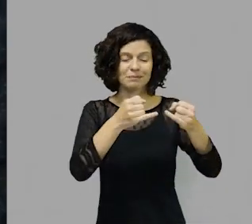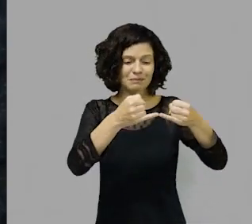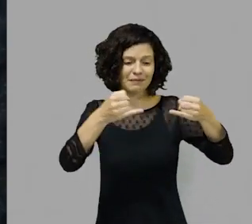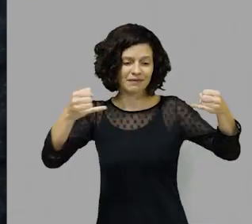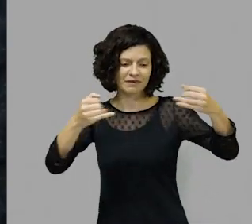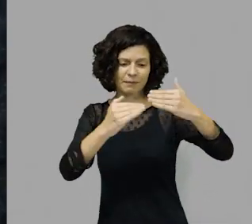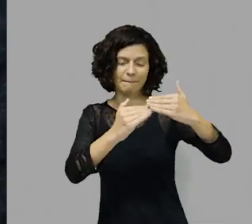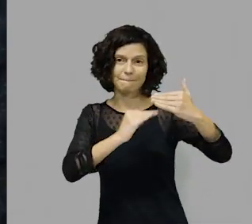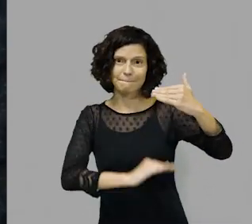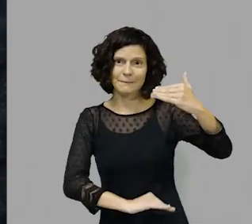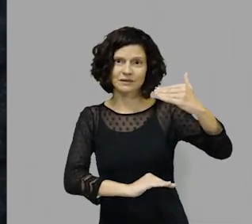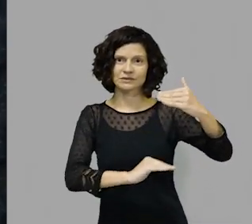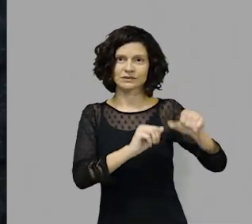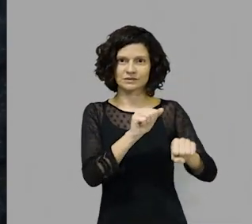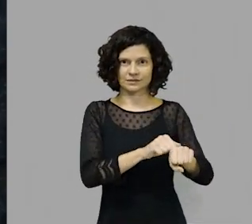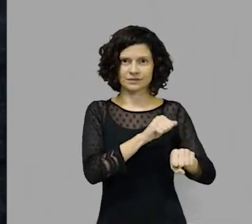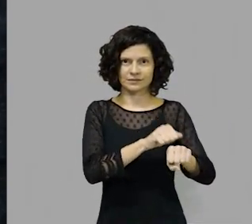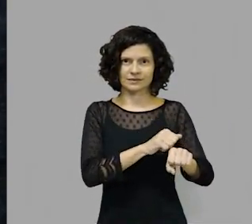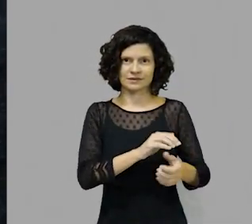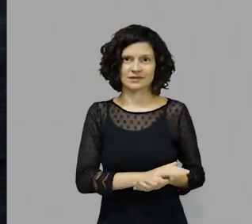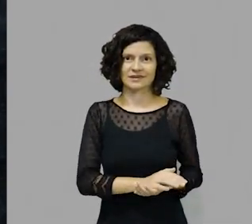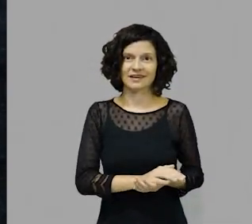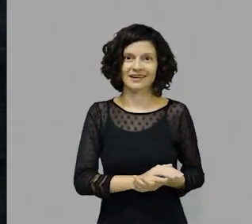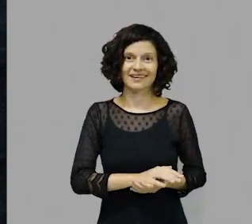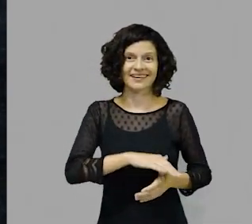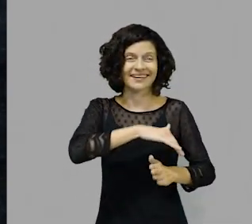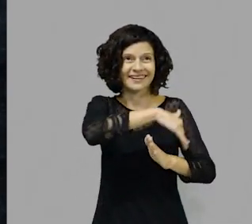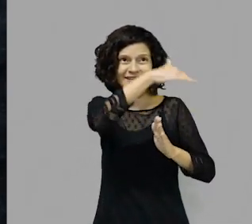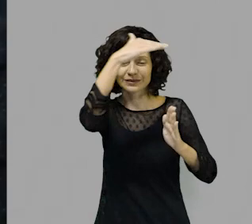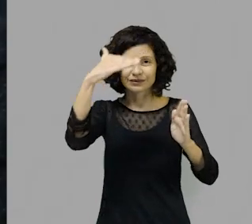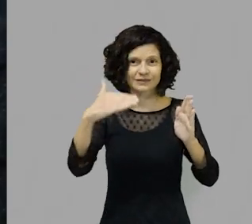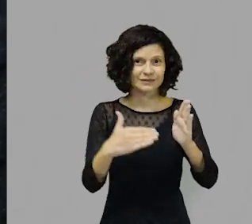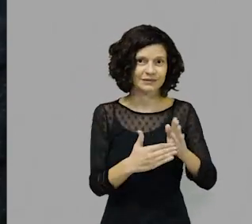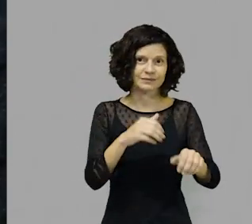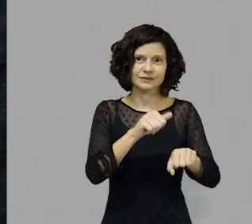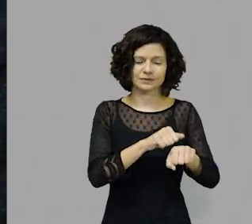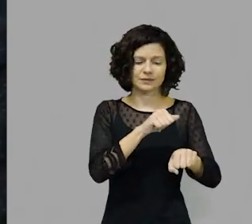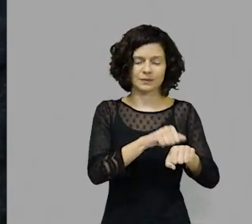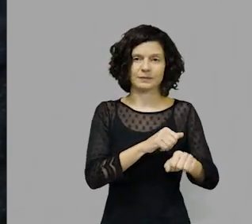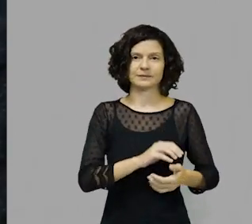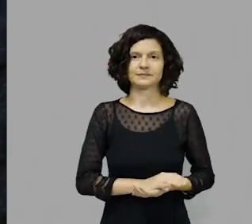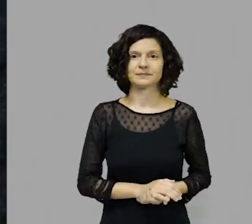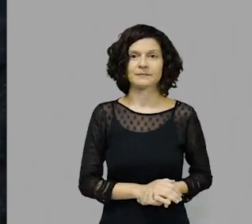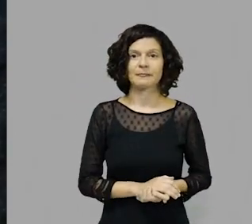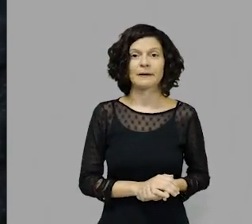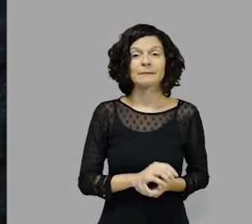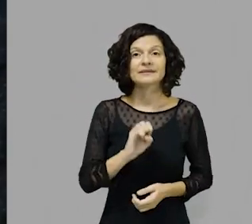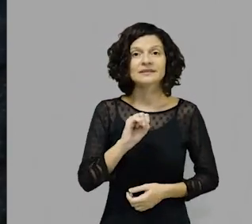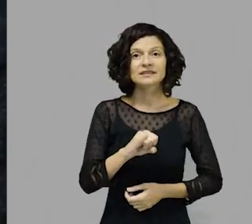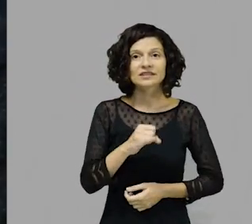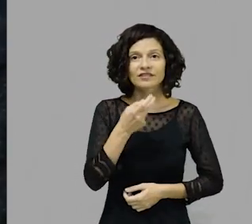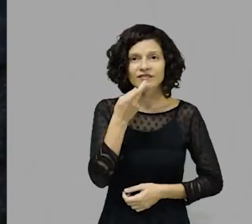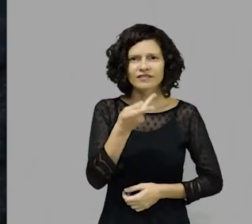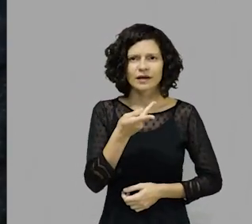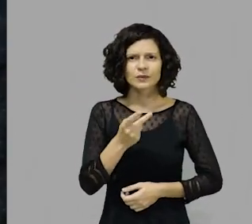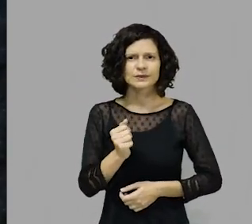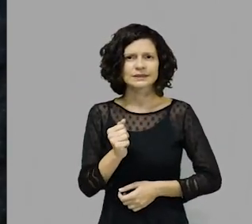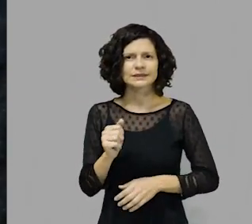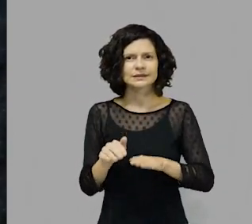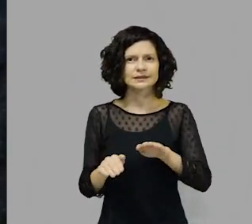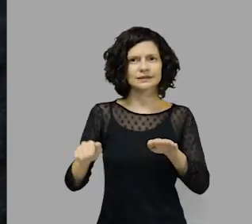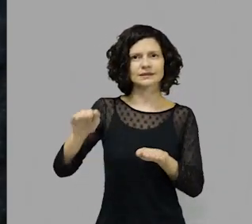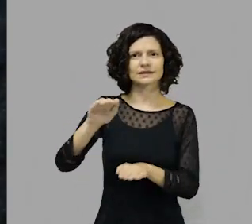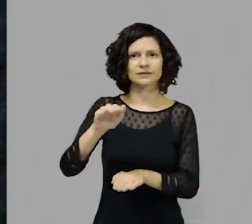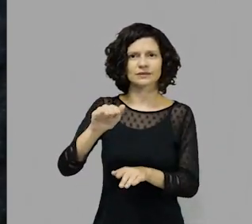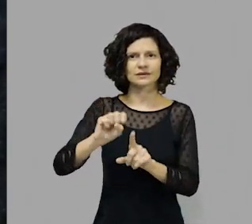pobre, porque existe um critério objetivo para determinar essa pobreza. Só que quando eu falo de desigualdade, eu não